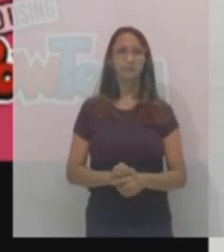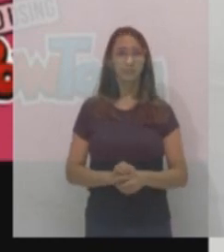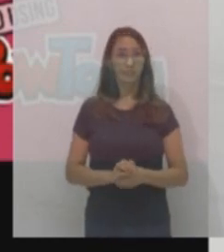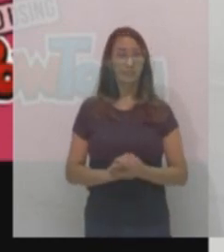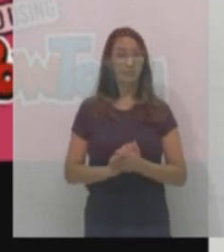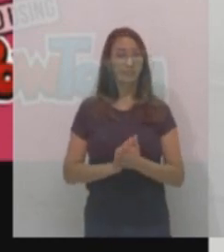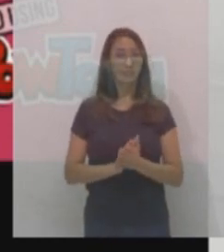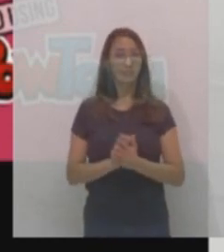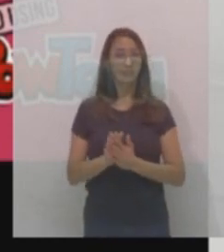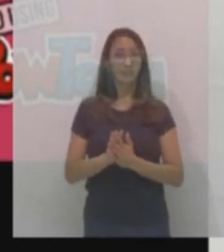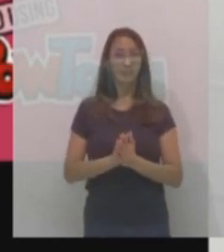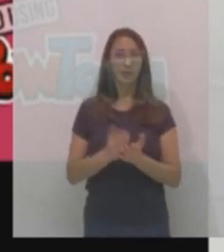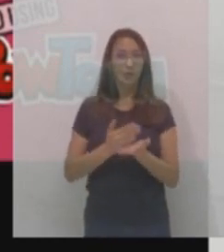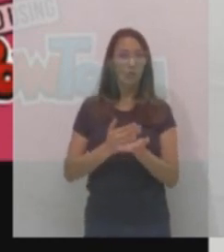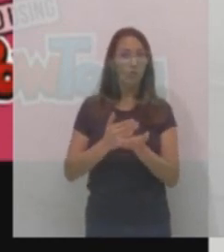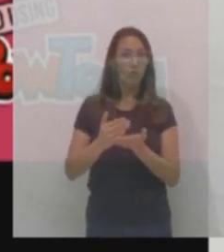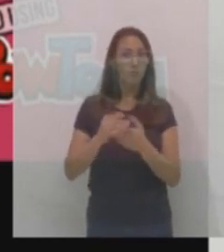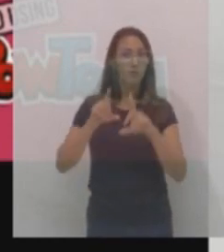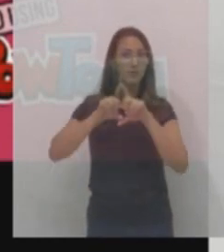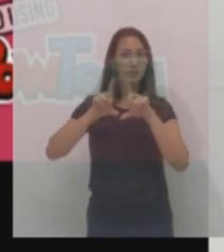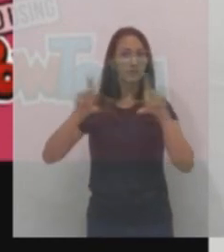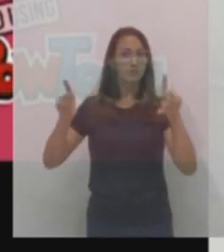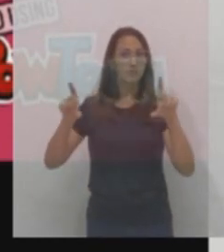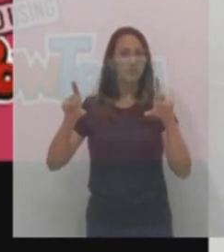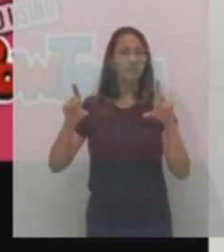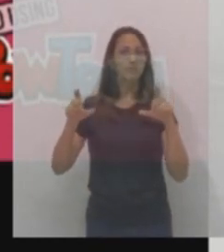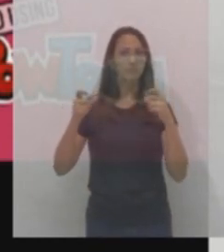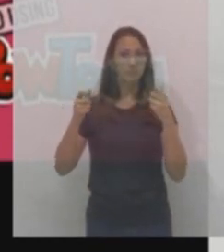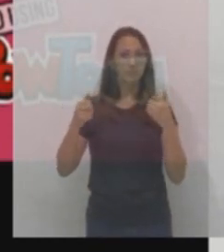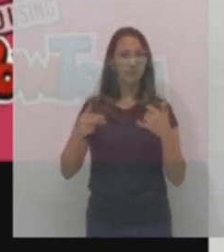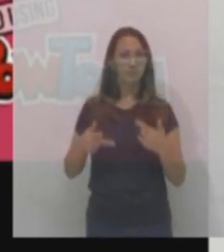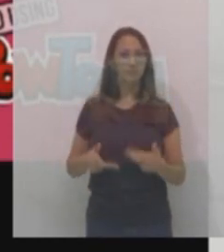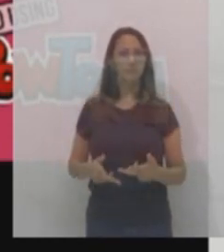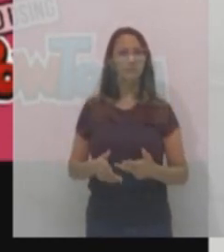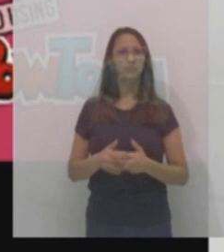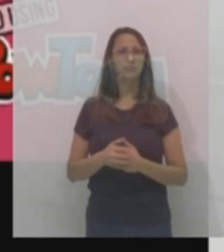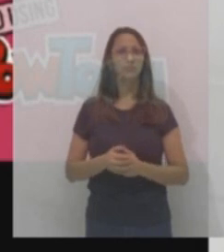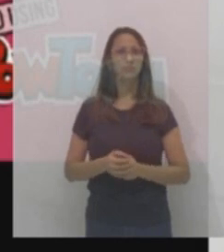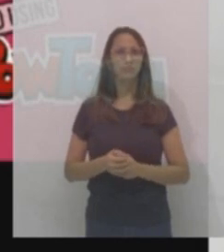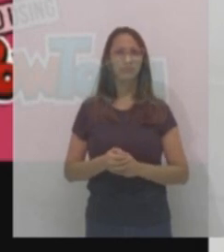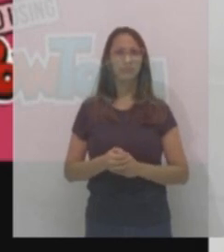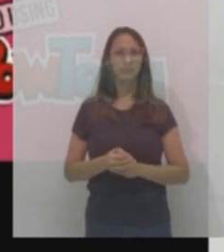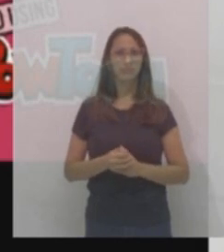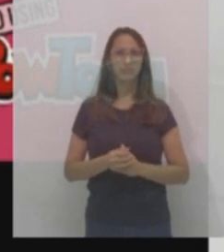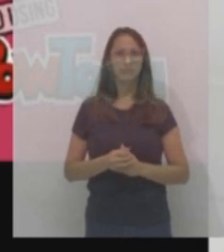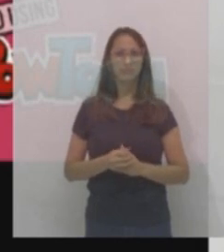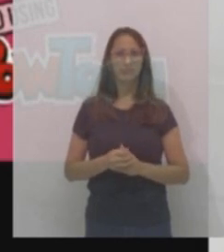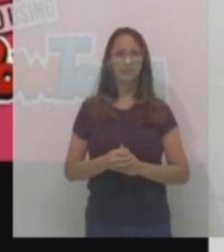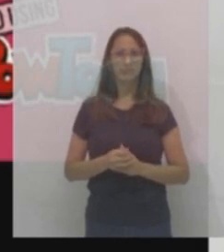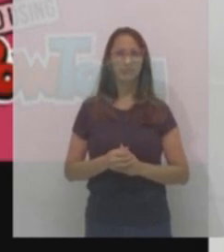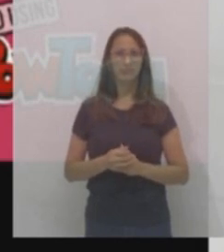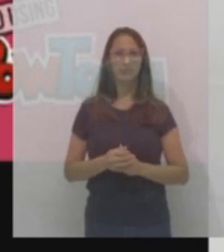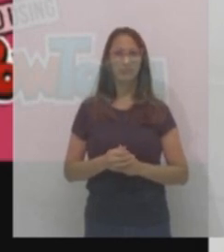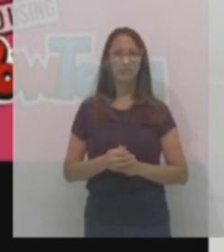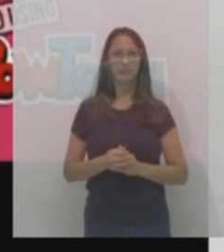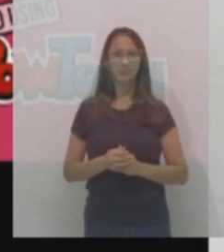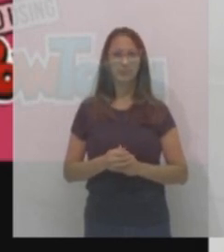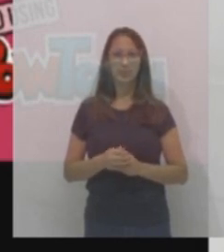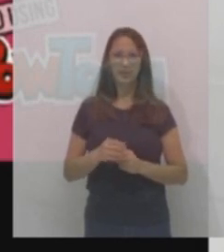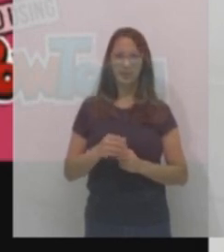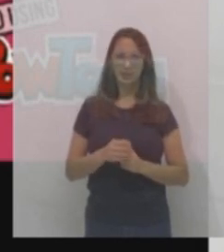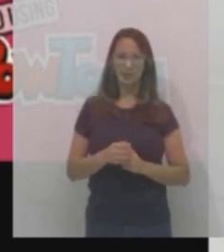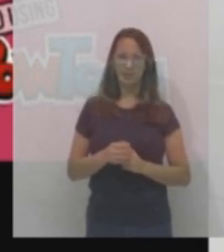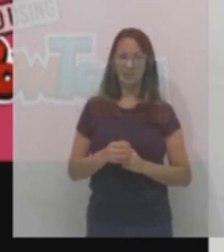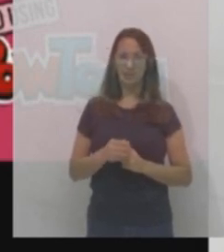Opa! Aqui logo de início eu quero reforçar. Para que eu uso a first conditional?